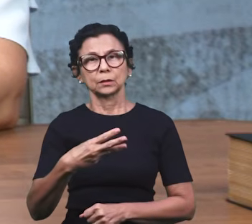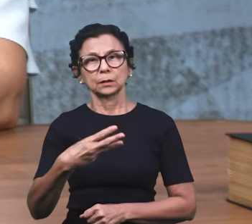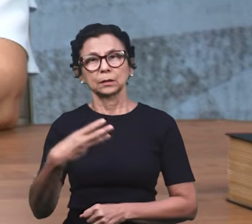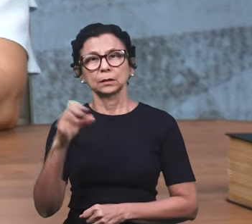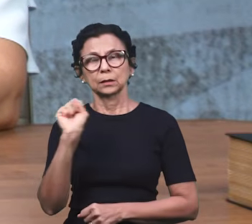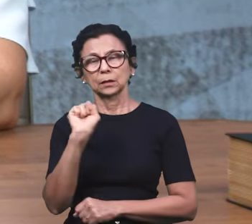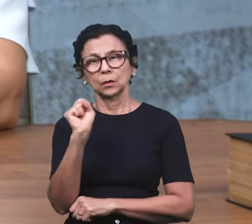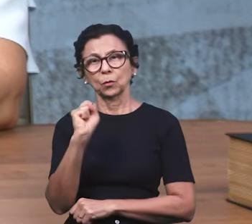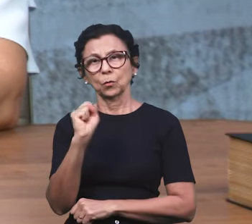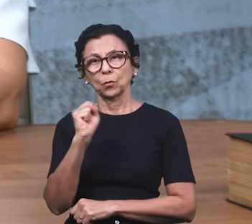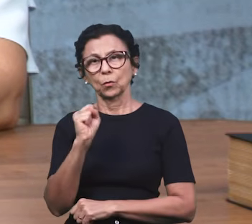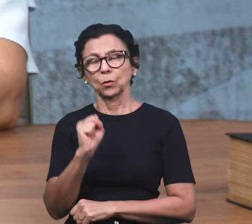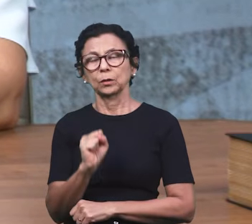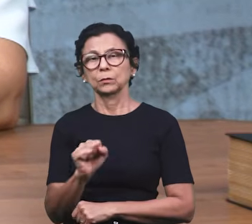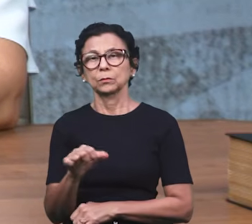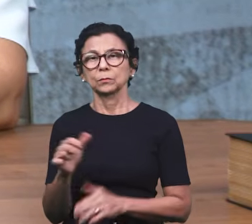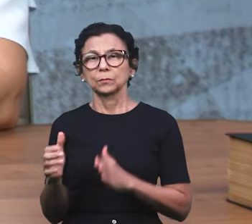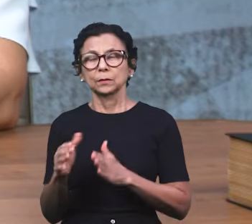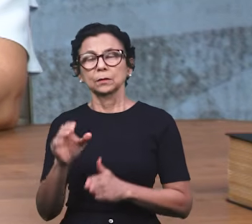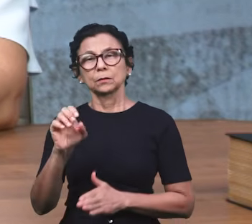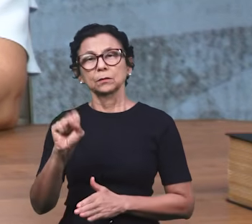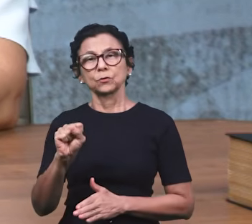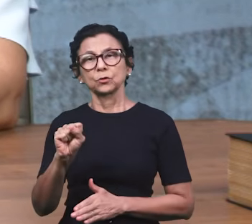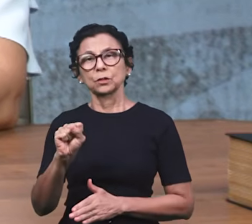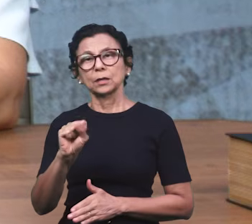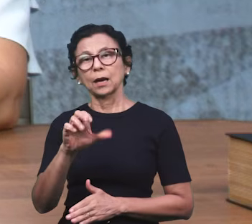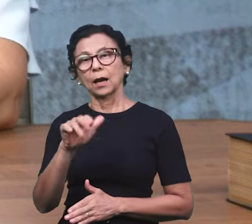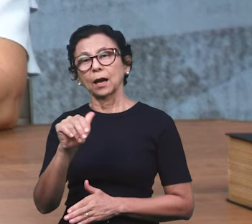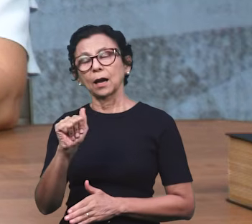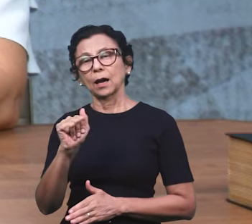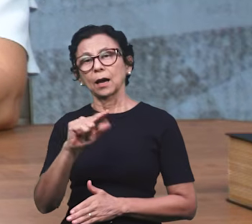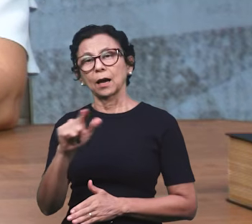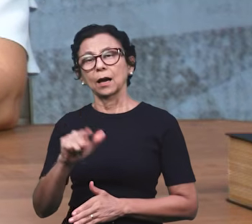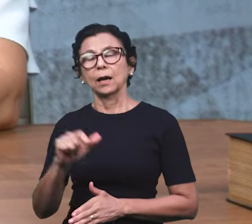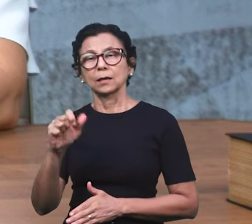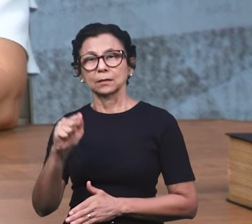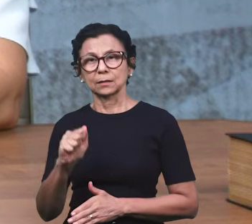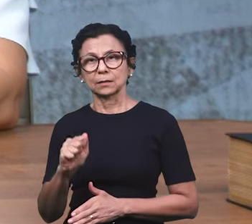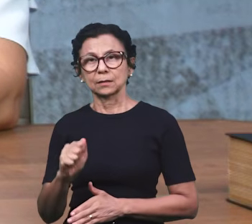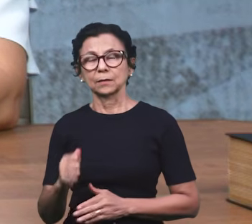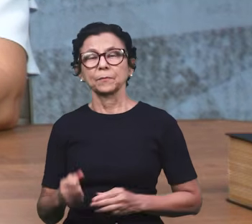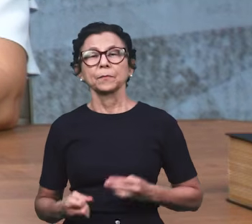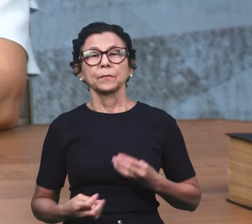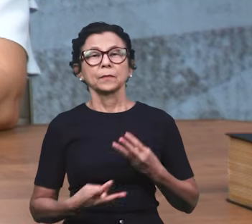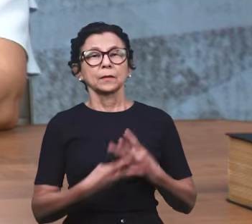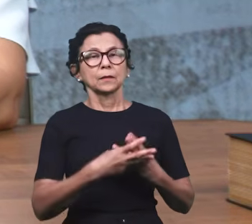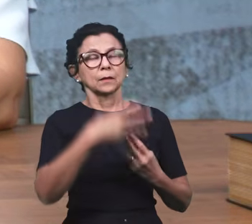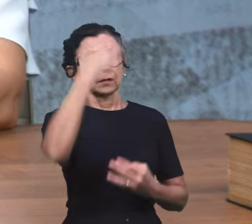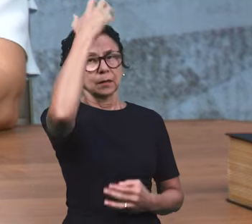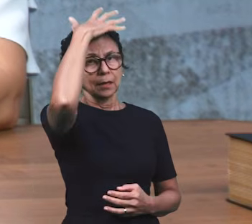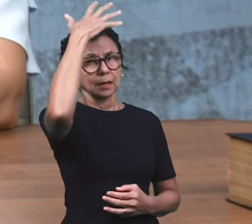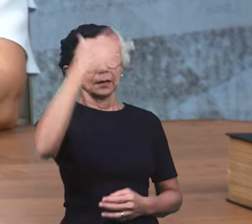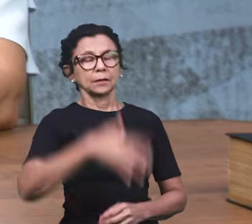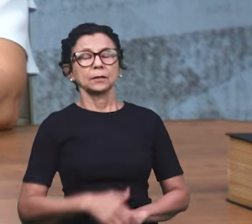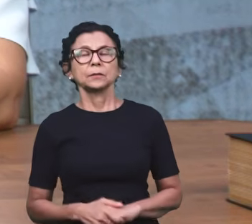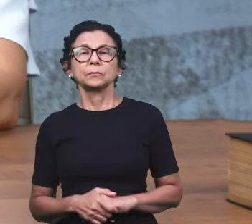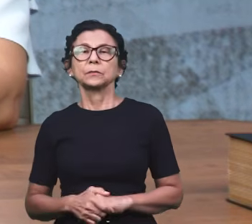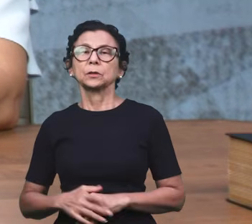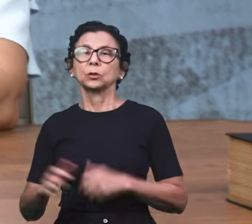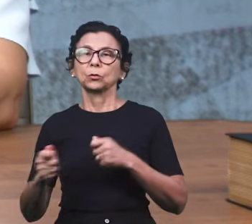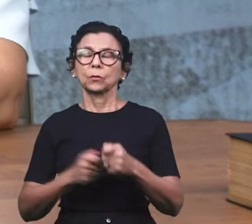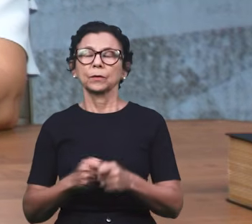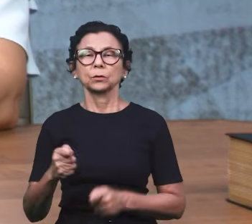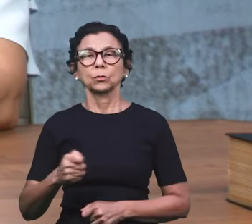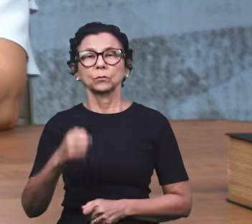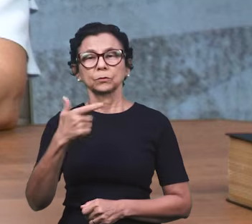38º de Asa, rei de Judá. E reinou Acabe, filho de Onri, sobre Israel em Samaria